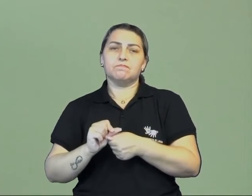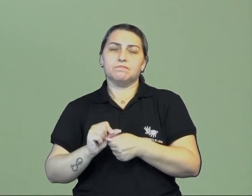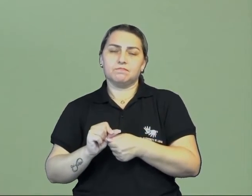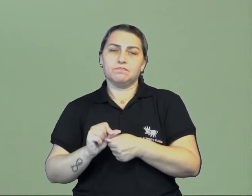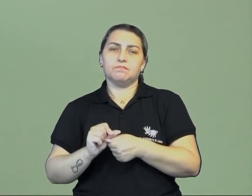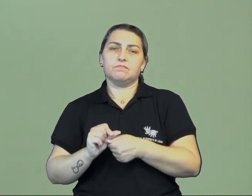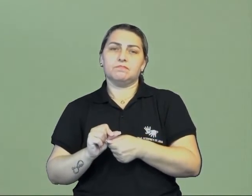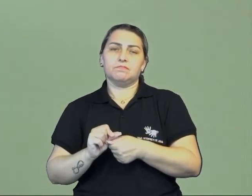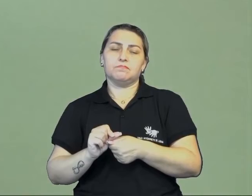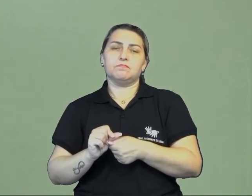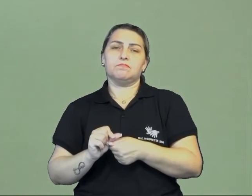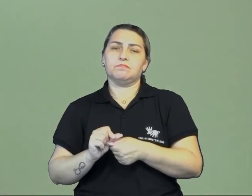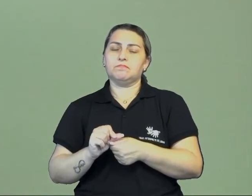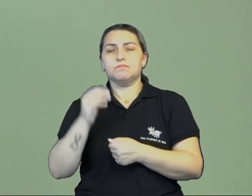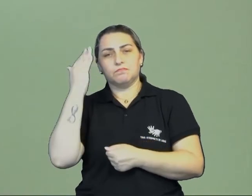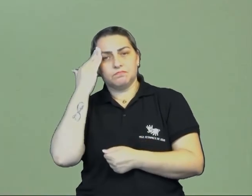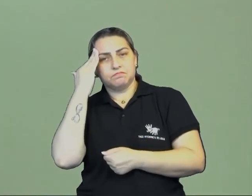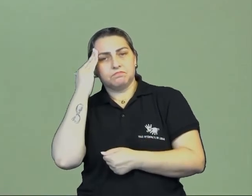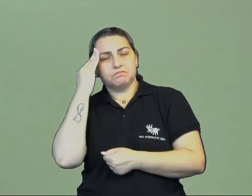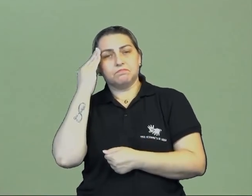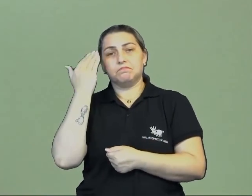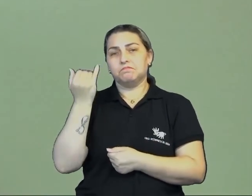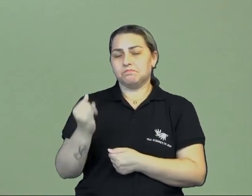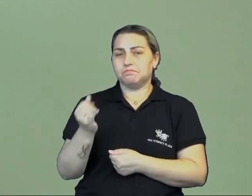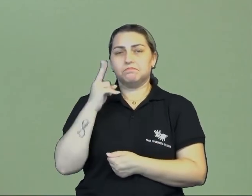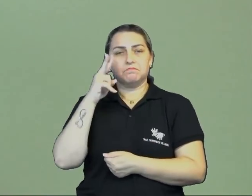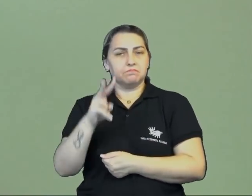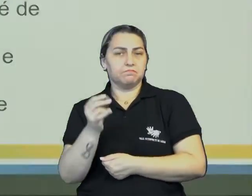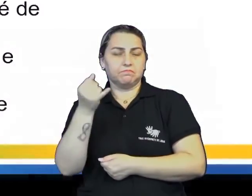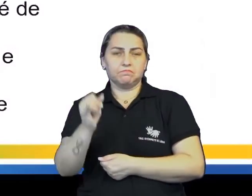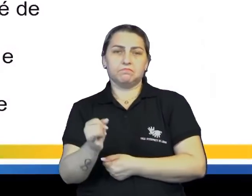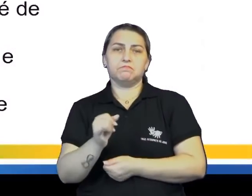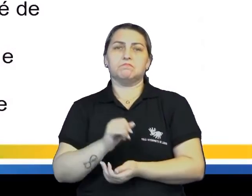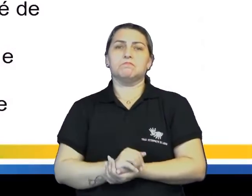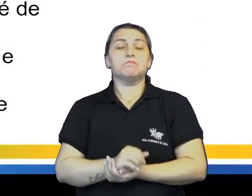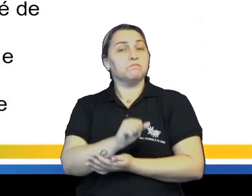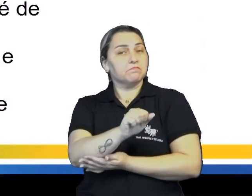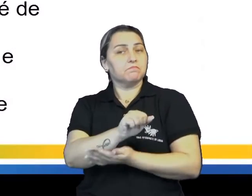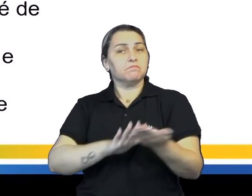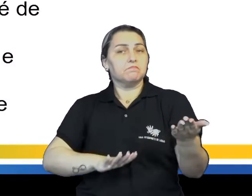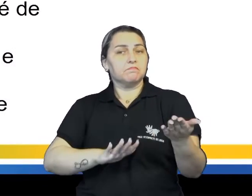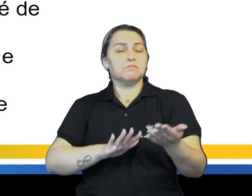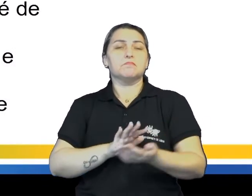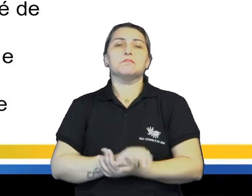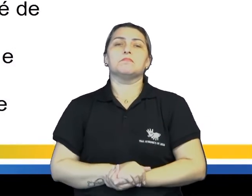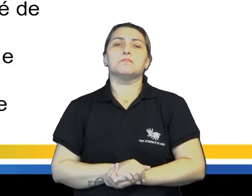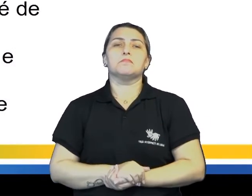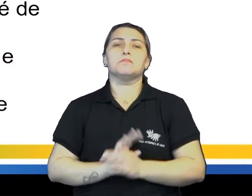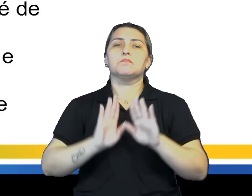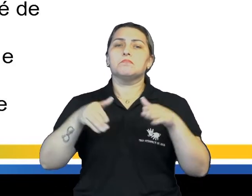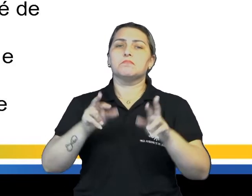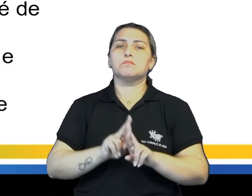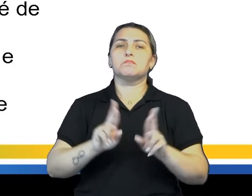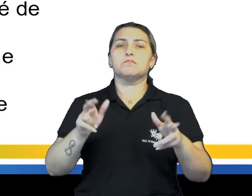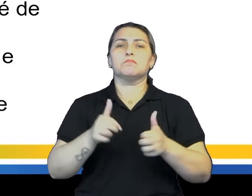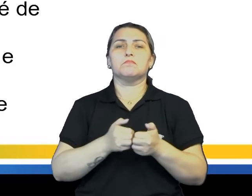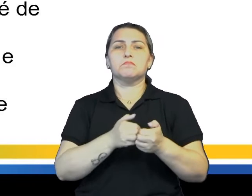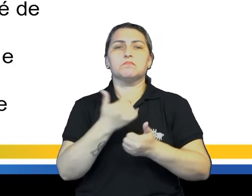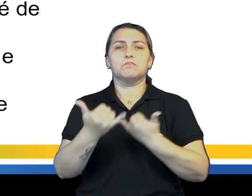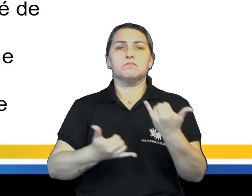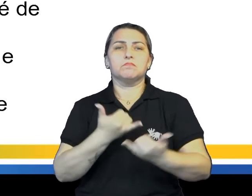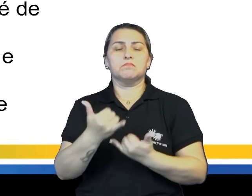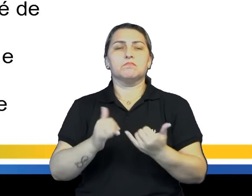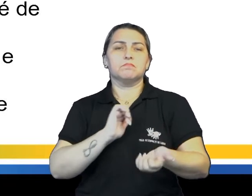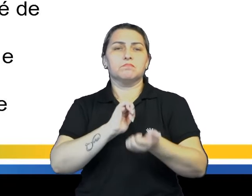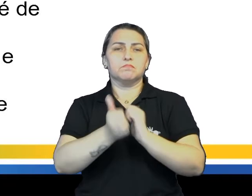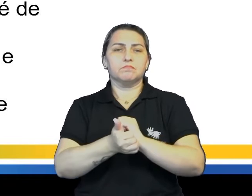torna o que eu sou. Deu de entender? Não? Se não, vamos ver aqui se você entendeu mesmo, porque tem exercício. Vamos lá. Qual a diferença de jogo e